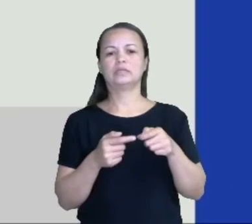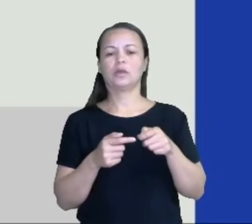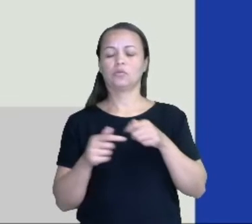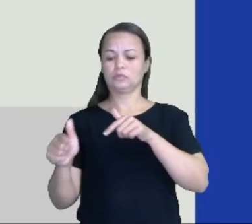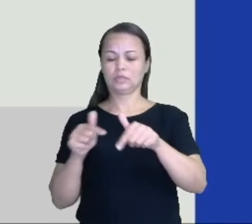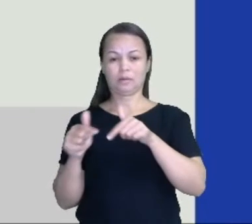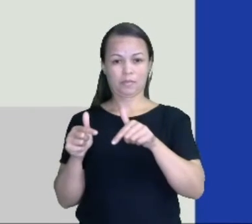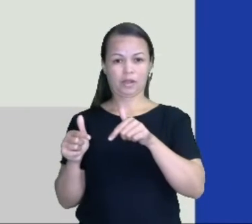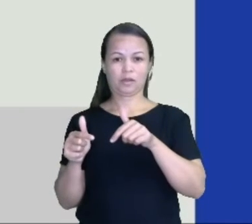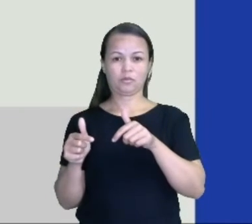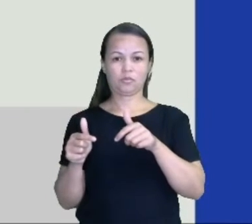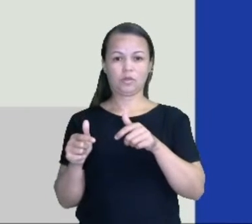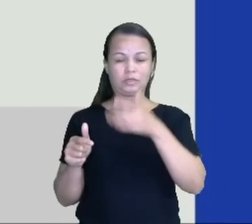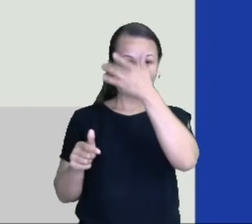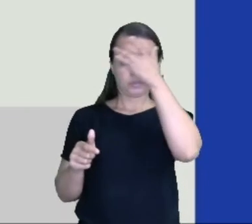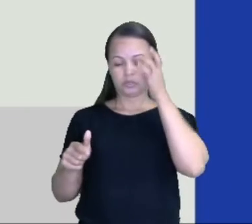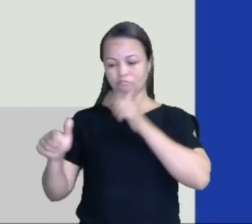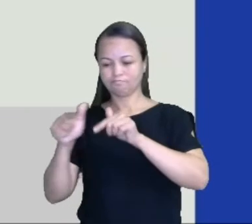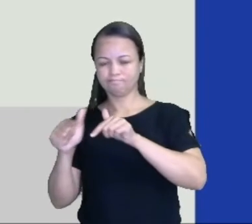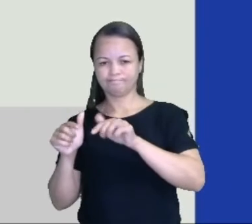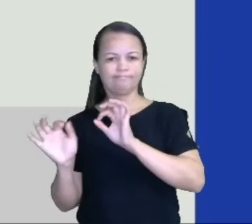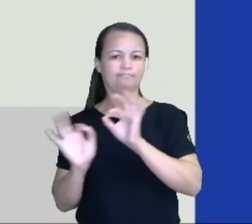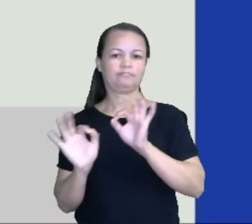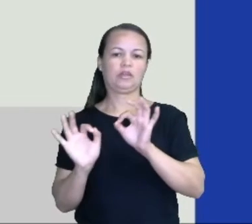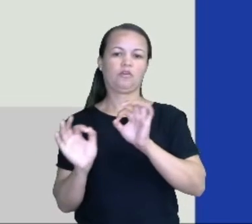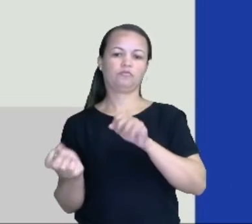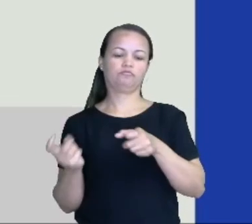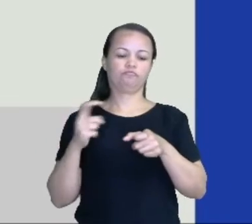não volta mais. Então, essa